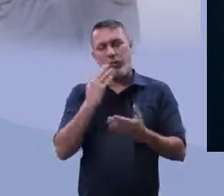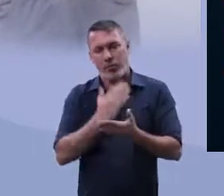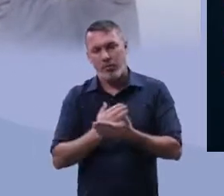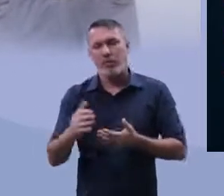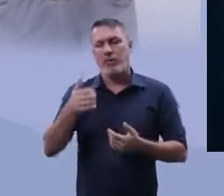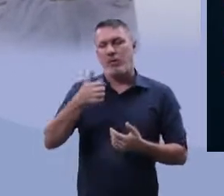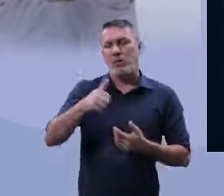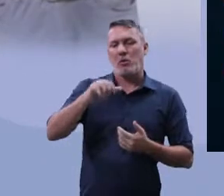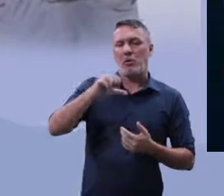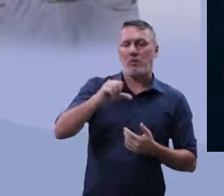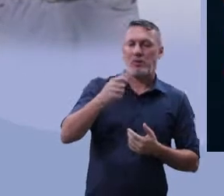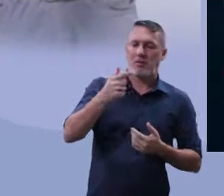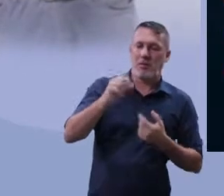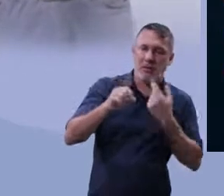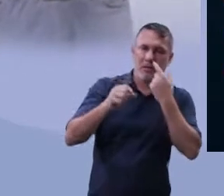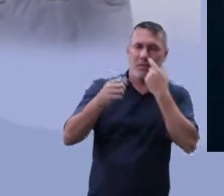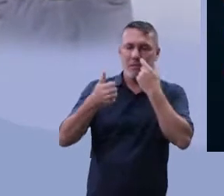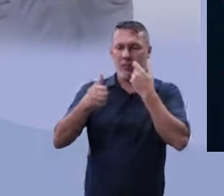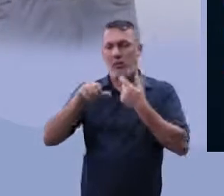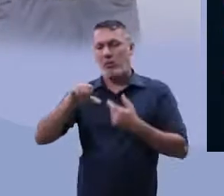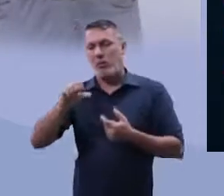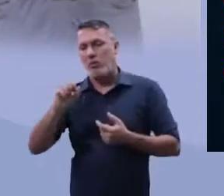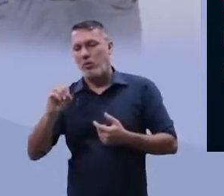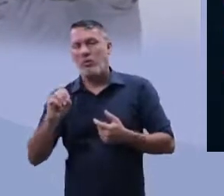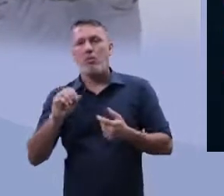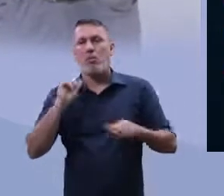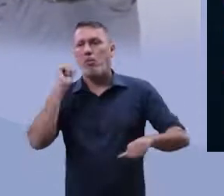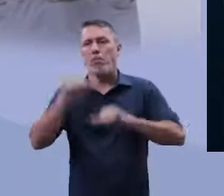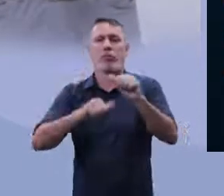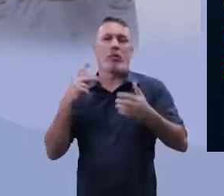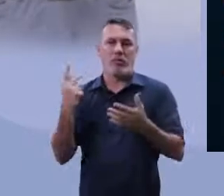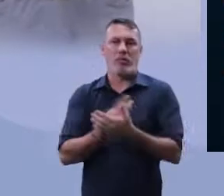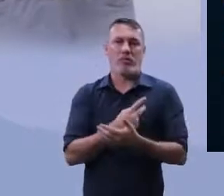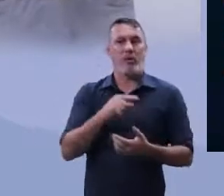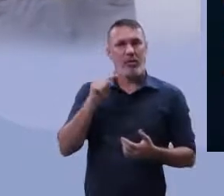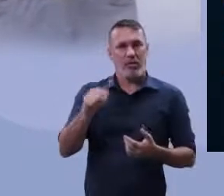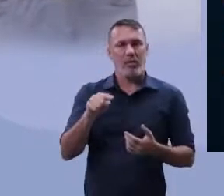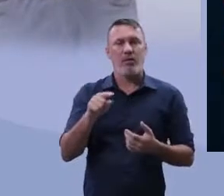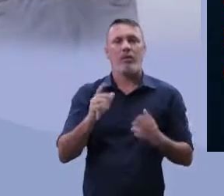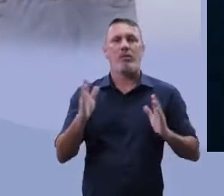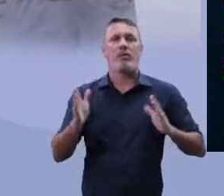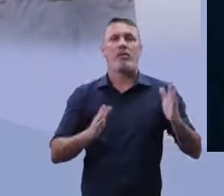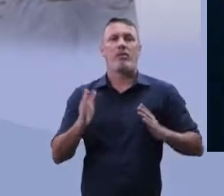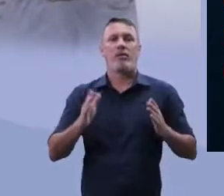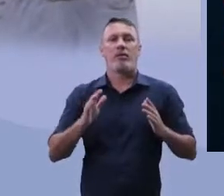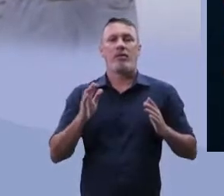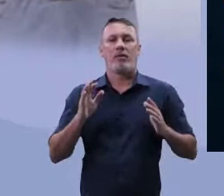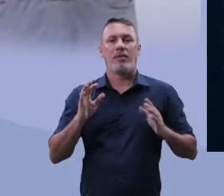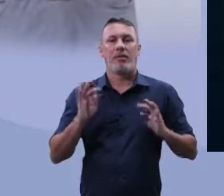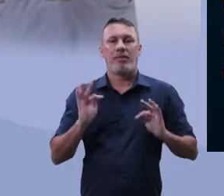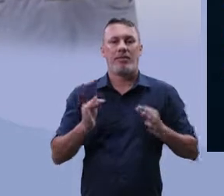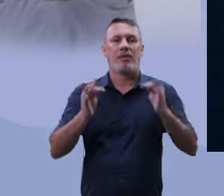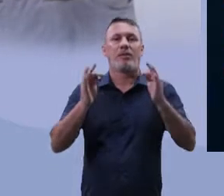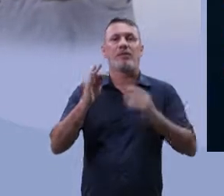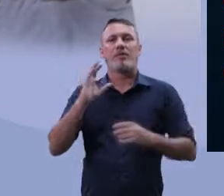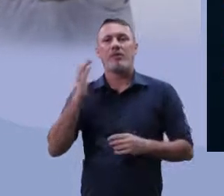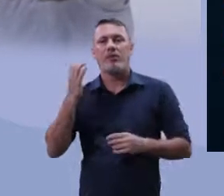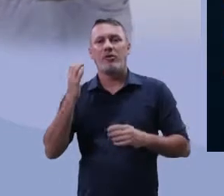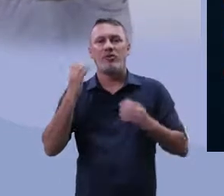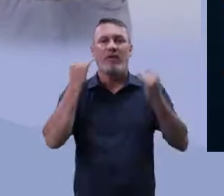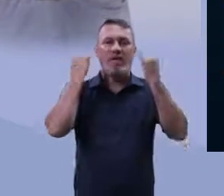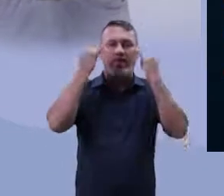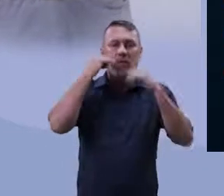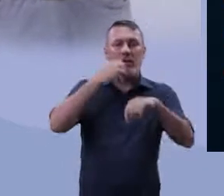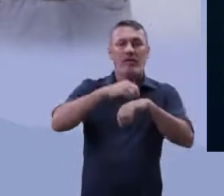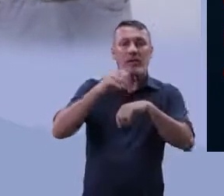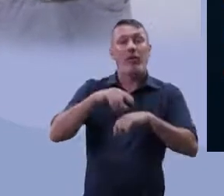E aí, a partir da década de 70 e 80, né, toda uma revolução acontece, né, a chamada Revolução